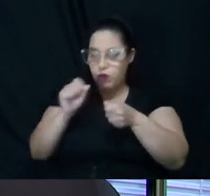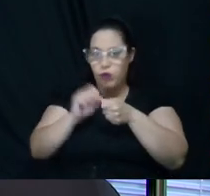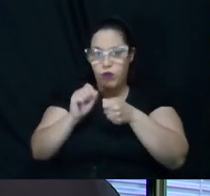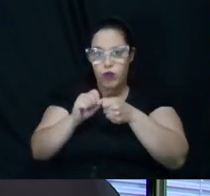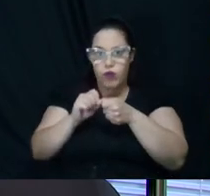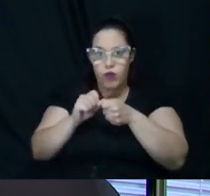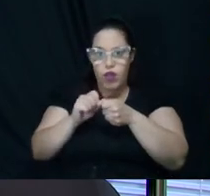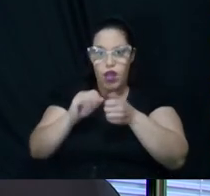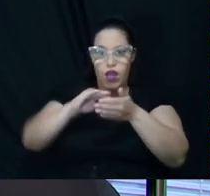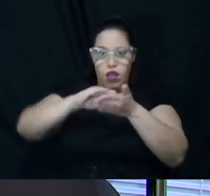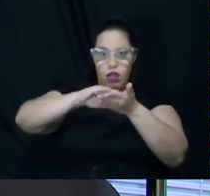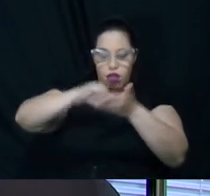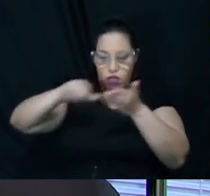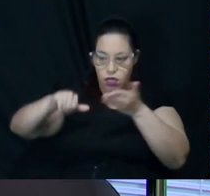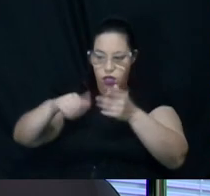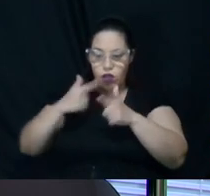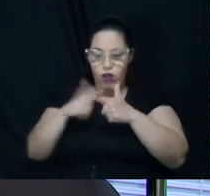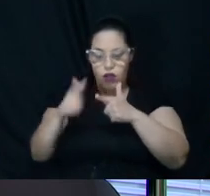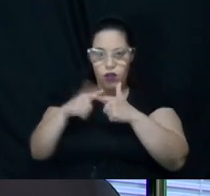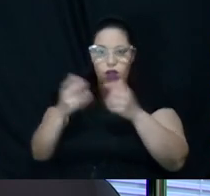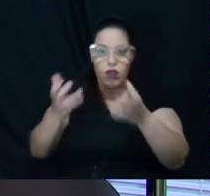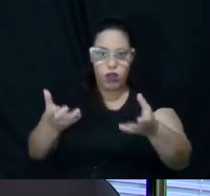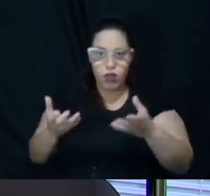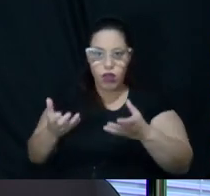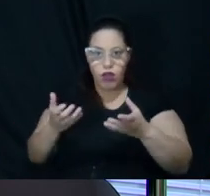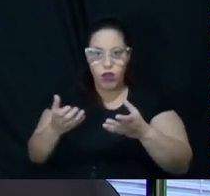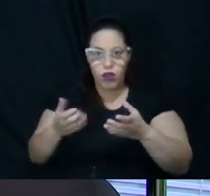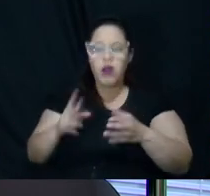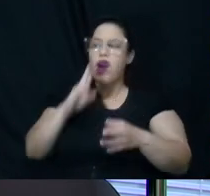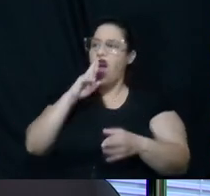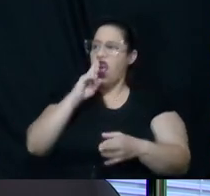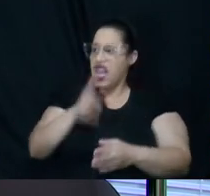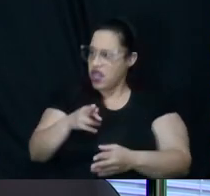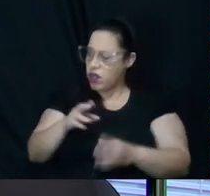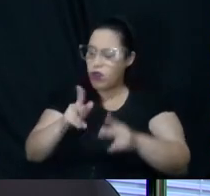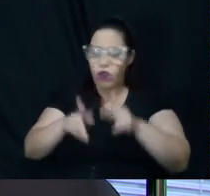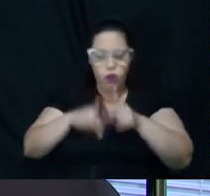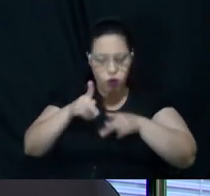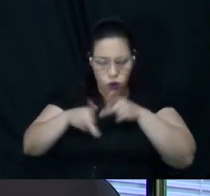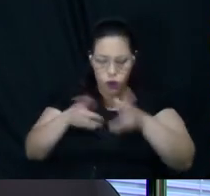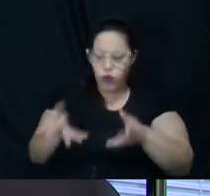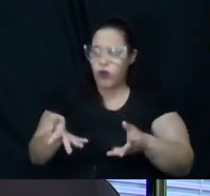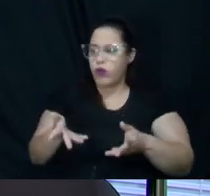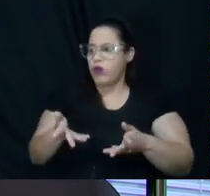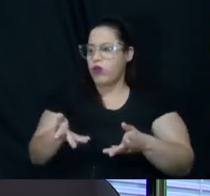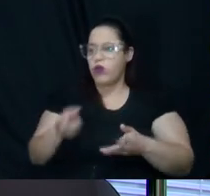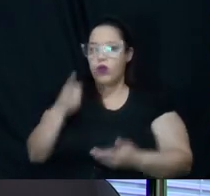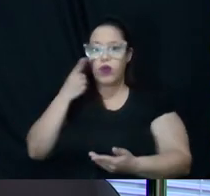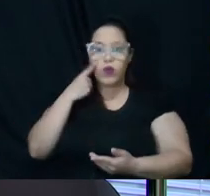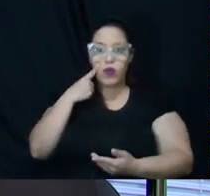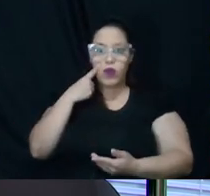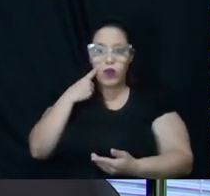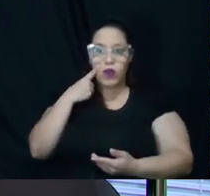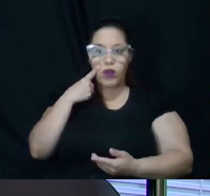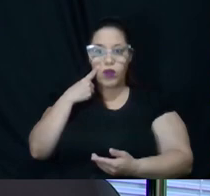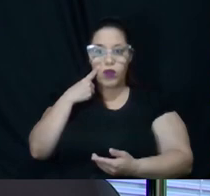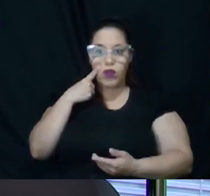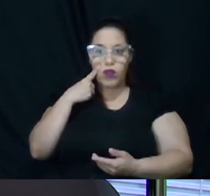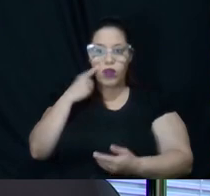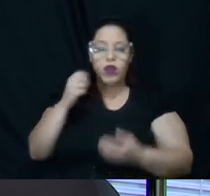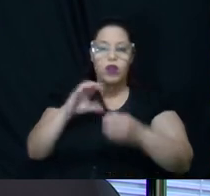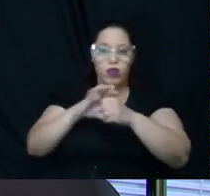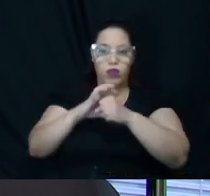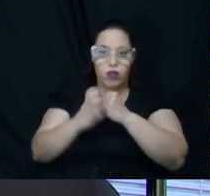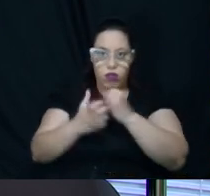problema de dentro, elas querem realmente resolver o problema da população. E a gente vê assim desde início de pandemia que as